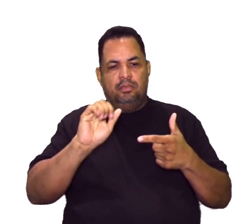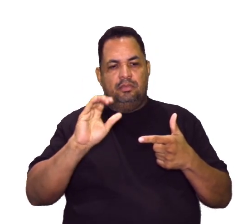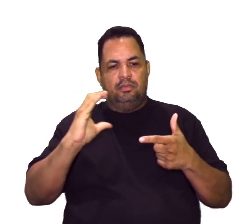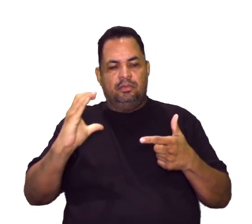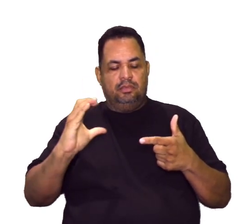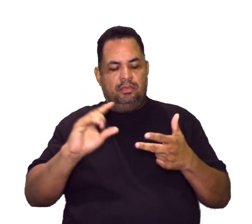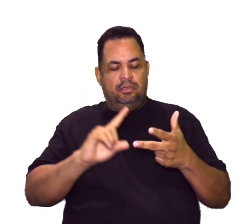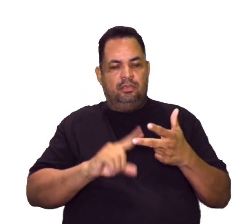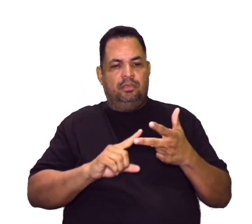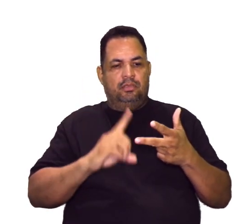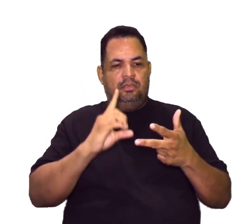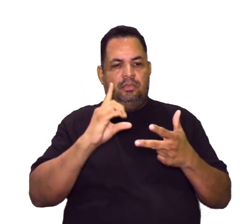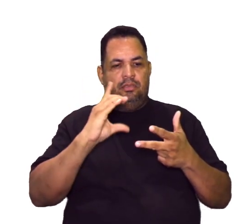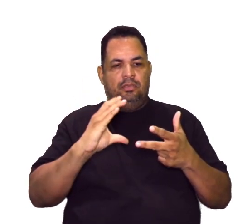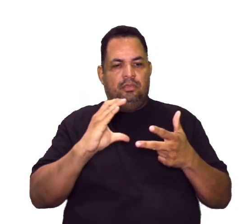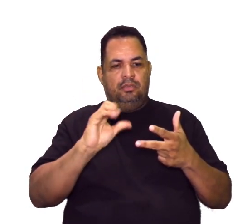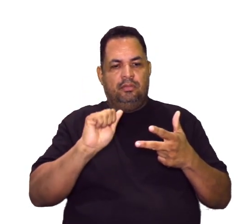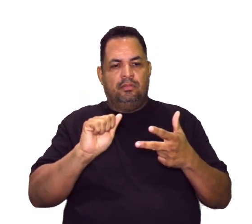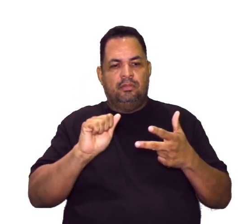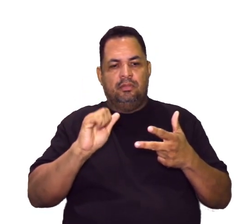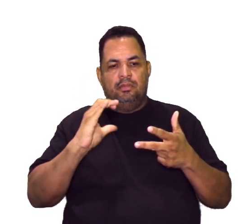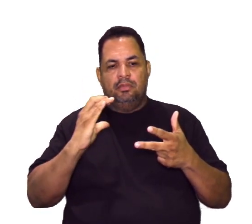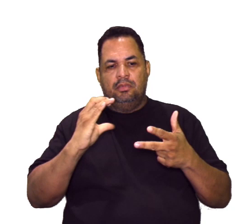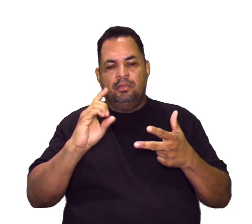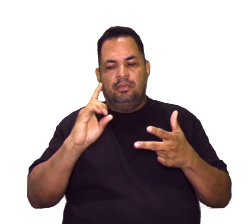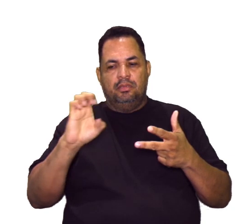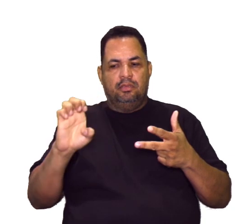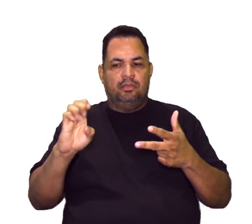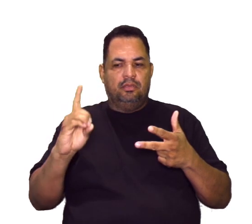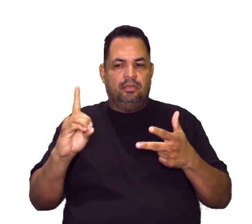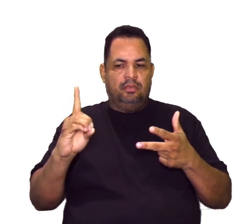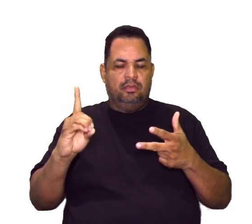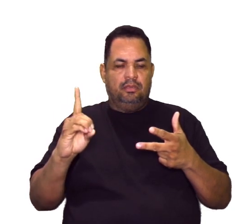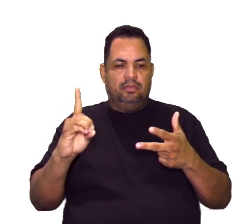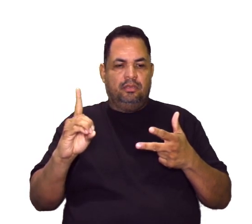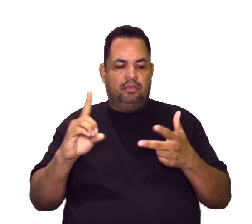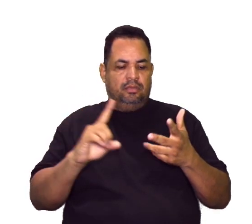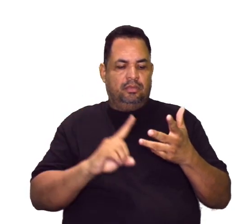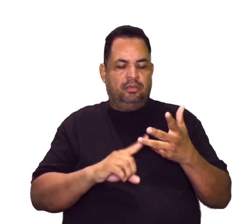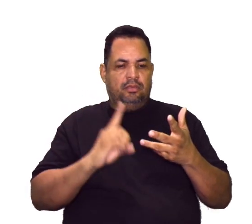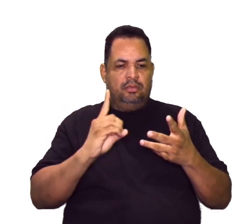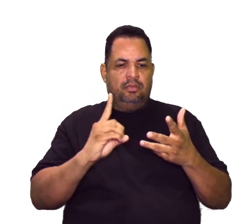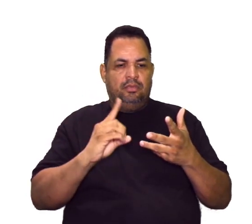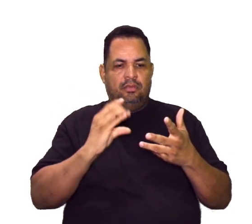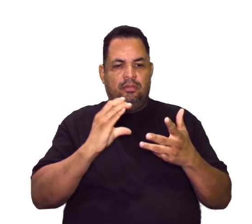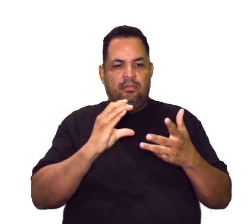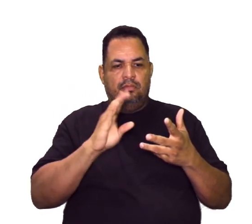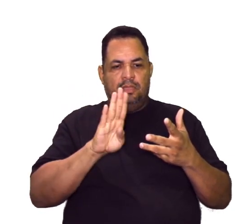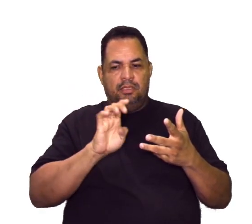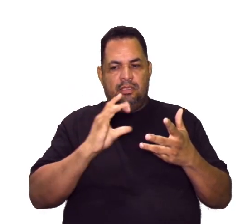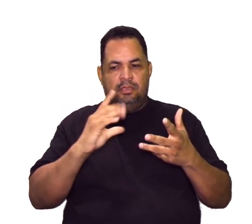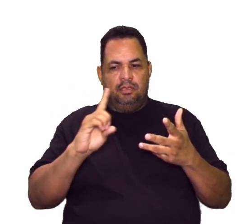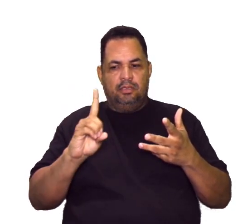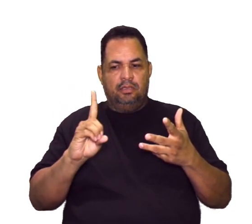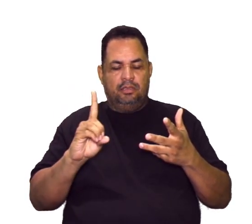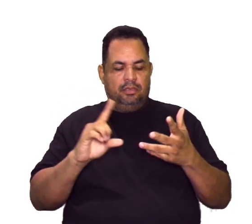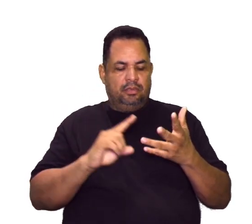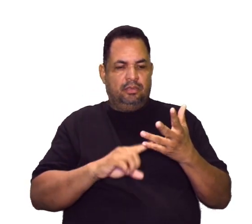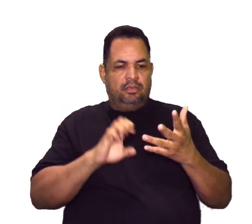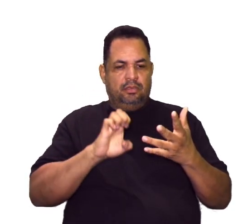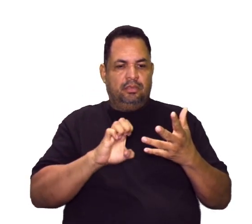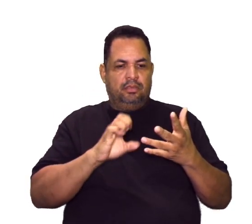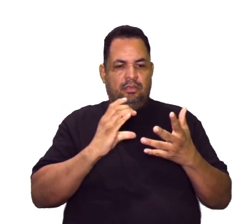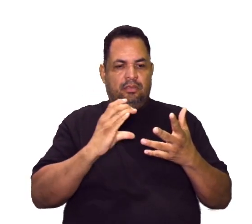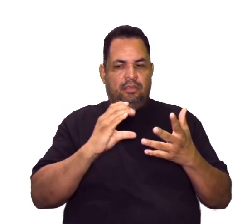C. C, A, C e D. D, B, C e D.